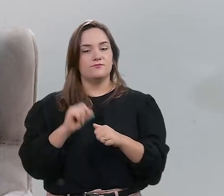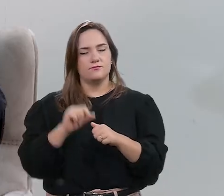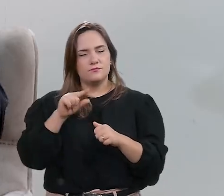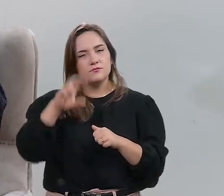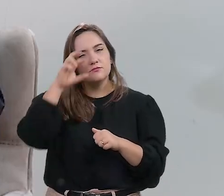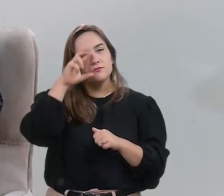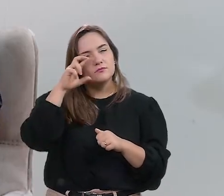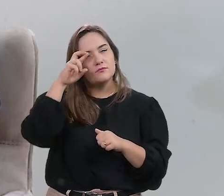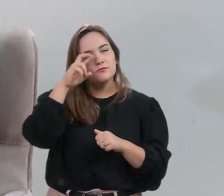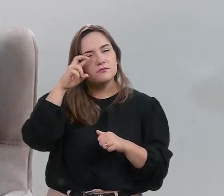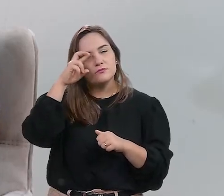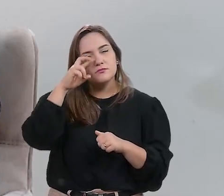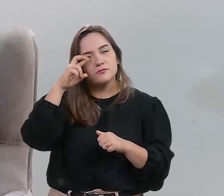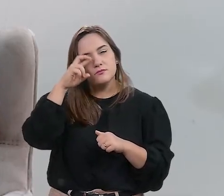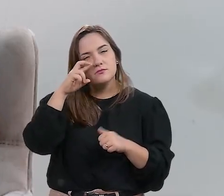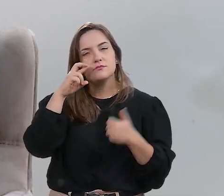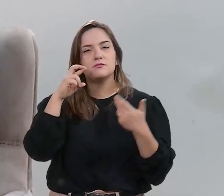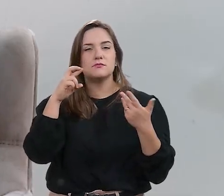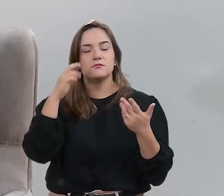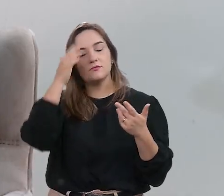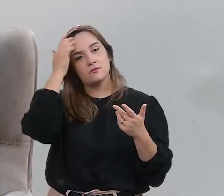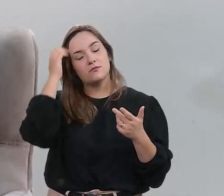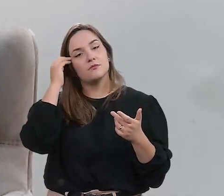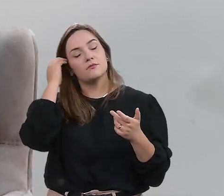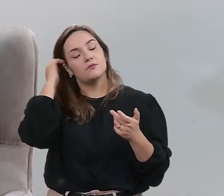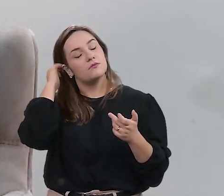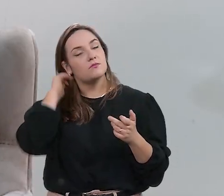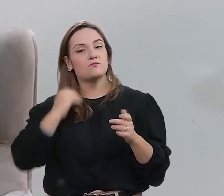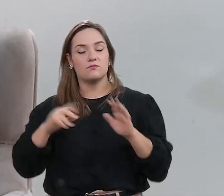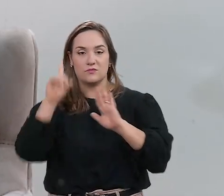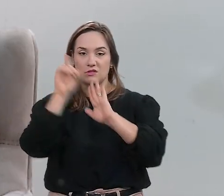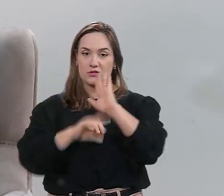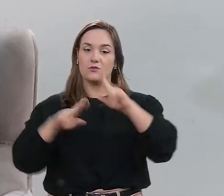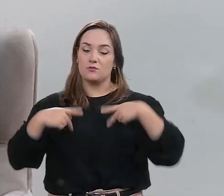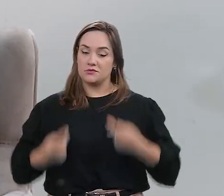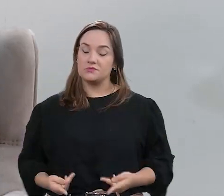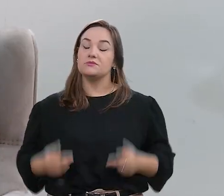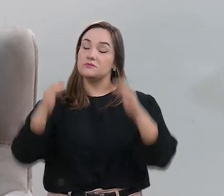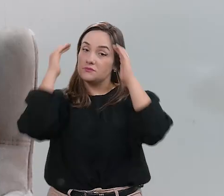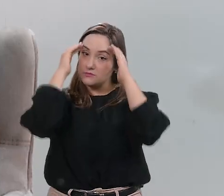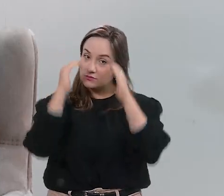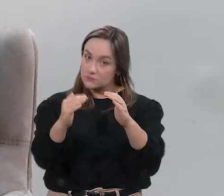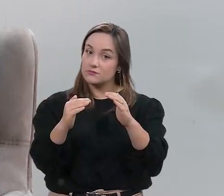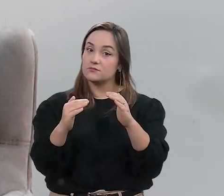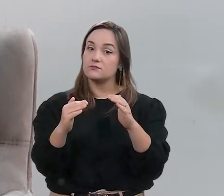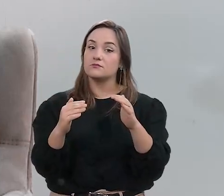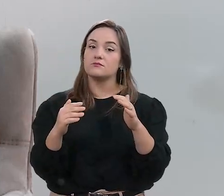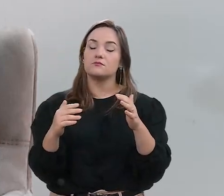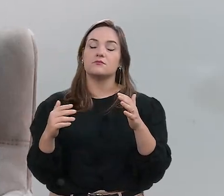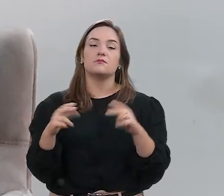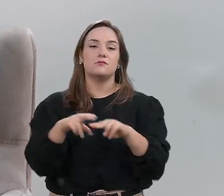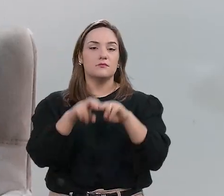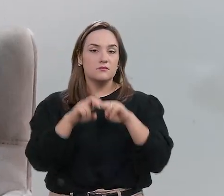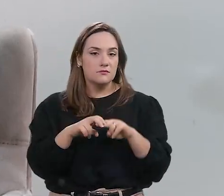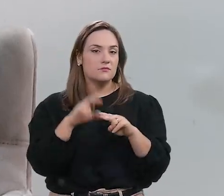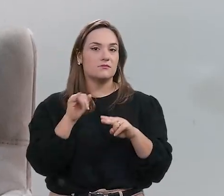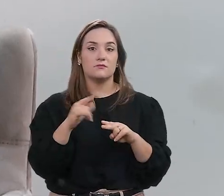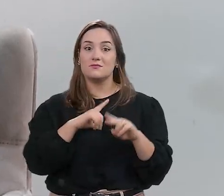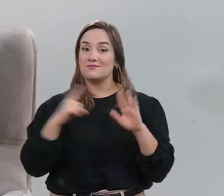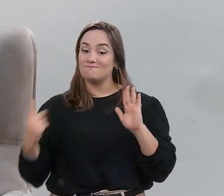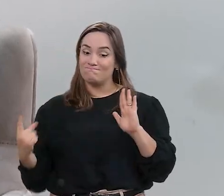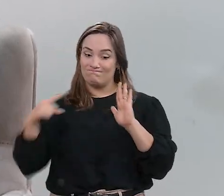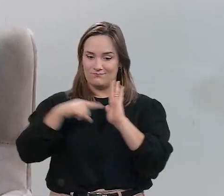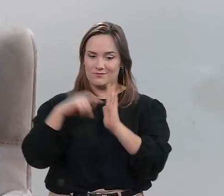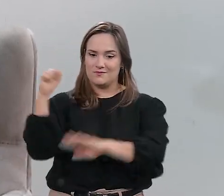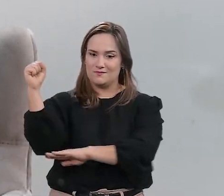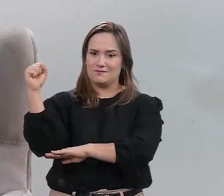vigilância para que os direitos humanos sejam respeitados, né? Então, quando há casos de denúncias graves